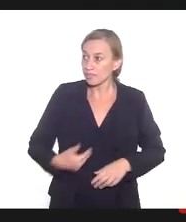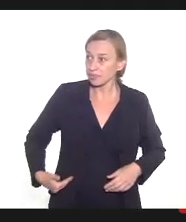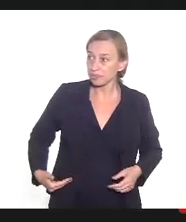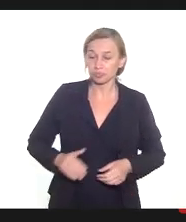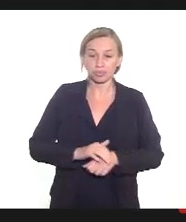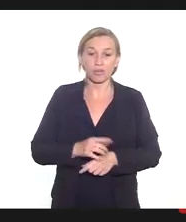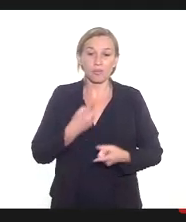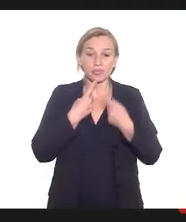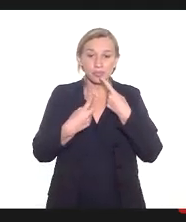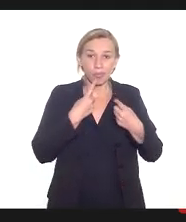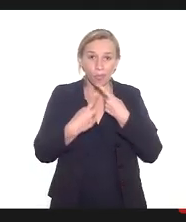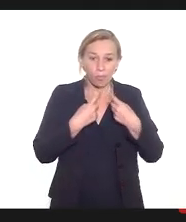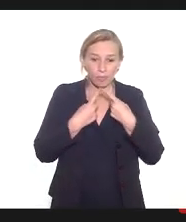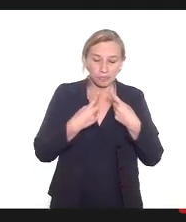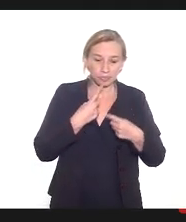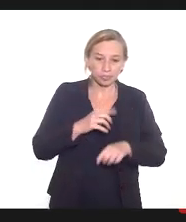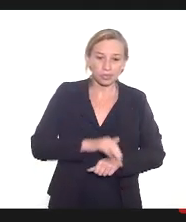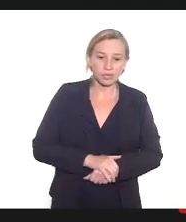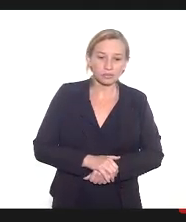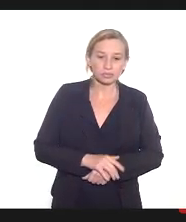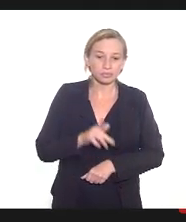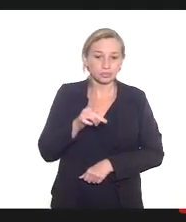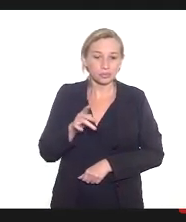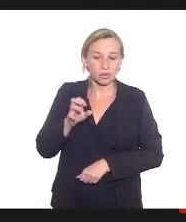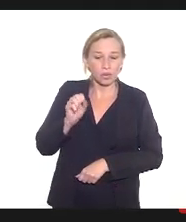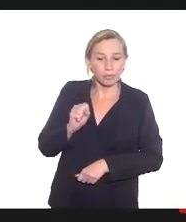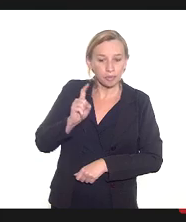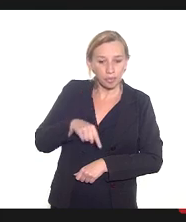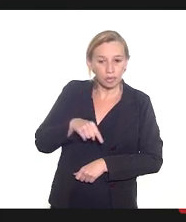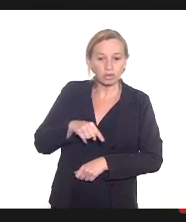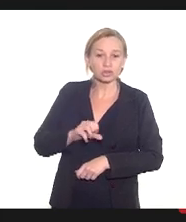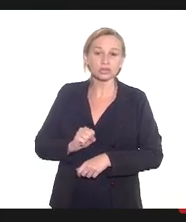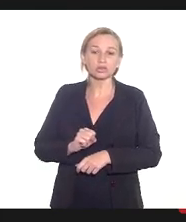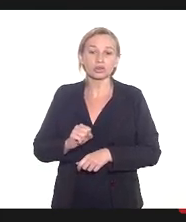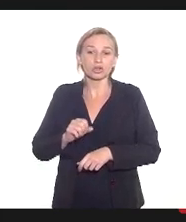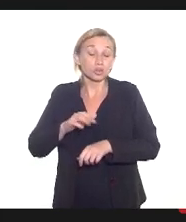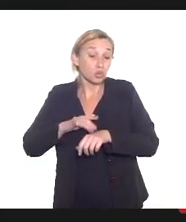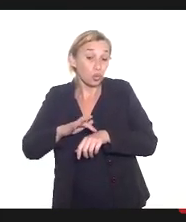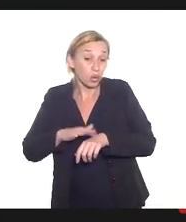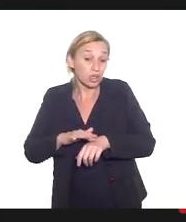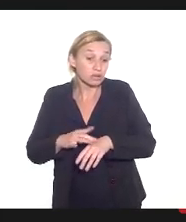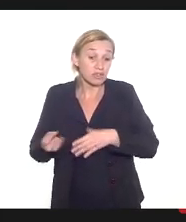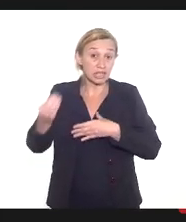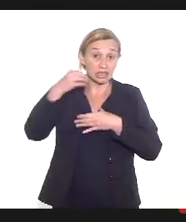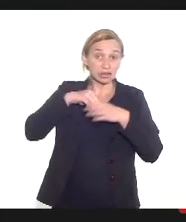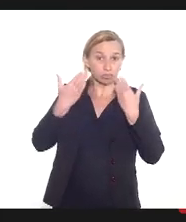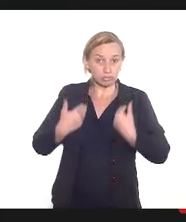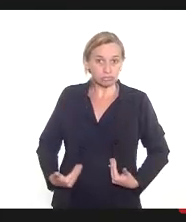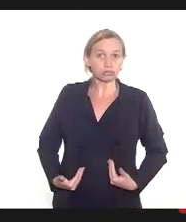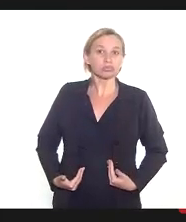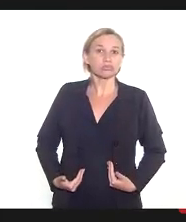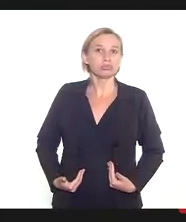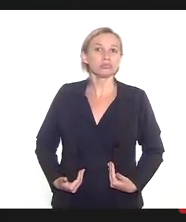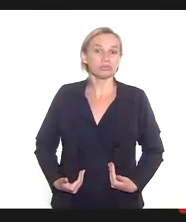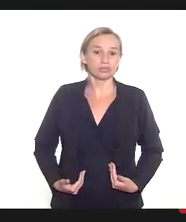para debates sobre u pode né doença o que que fica no organismo